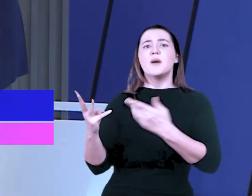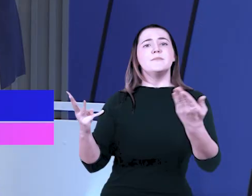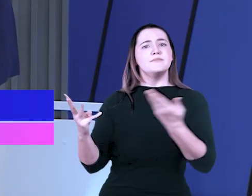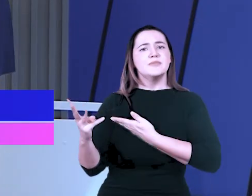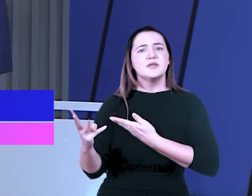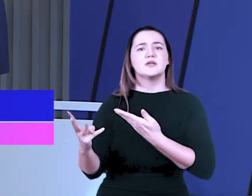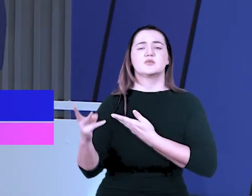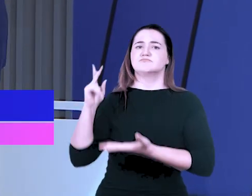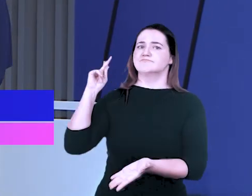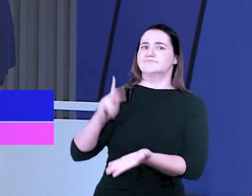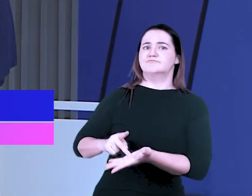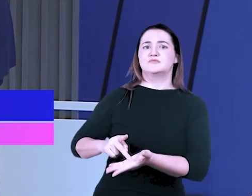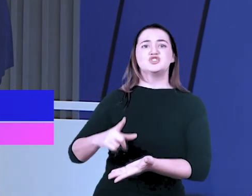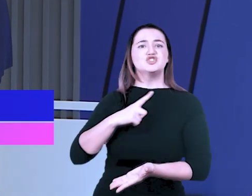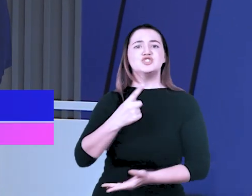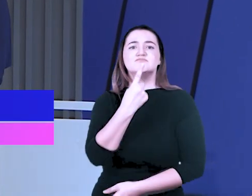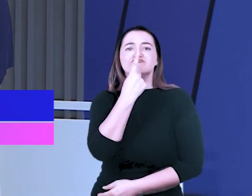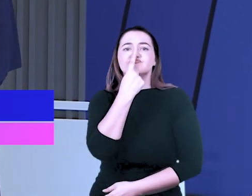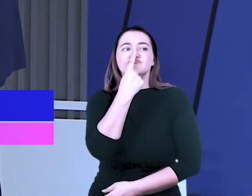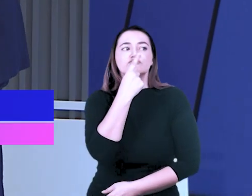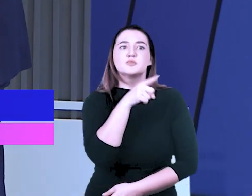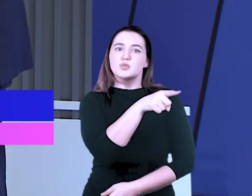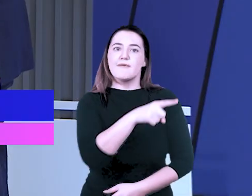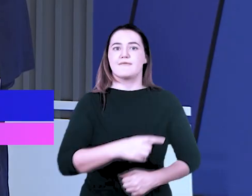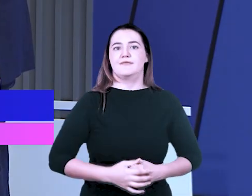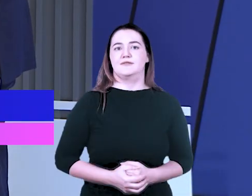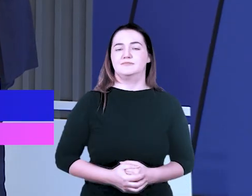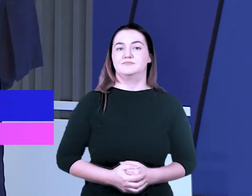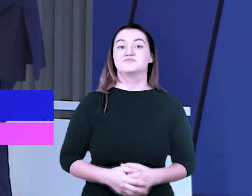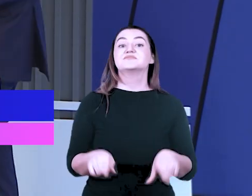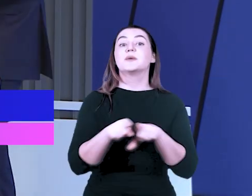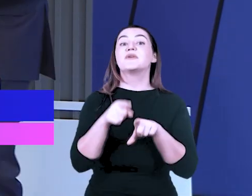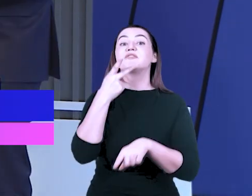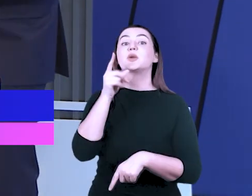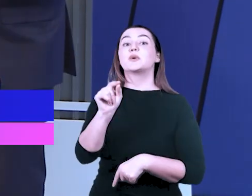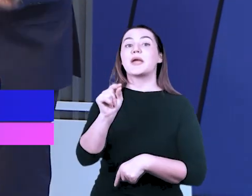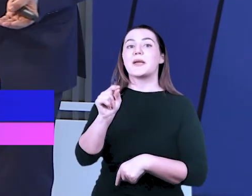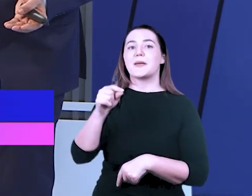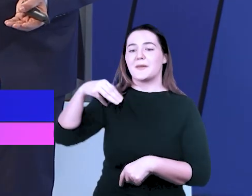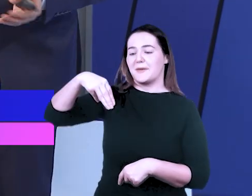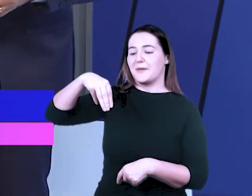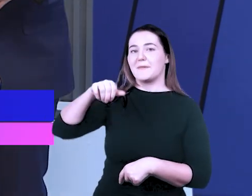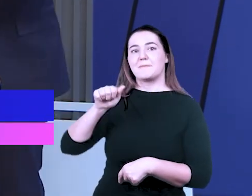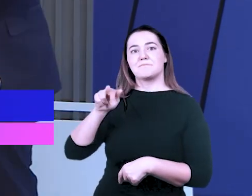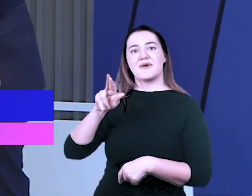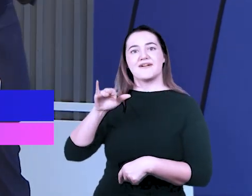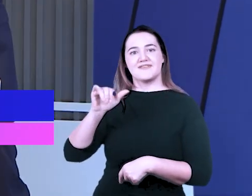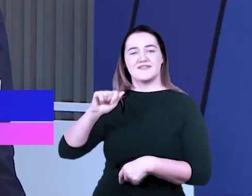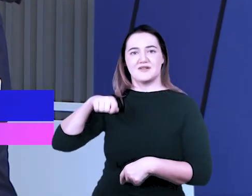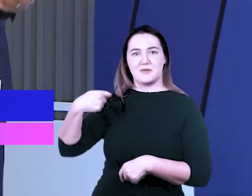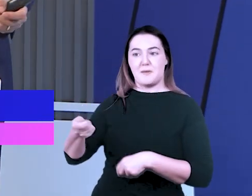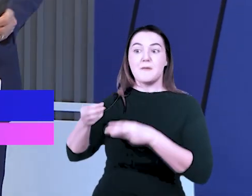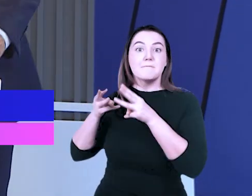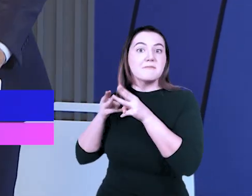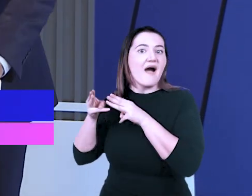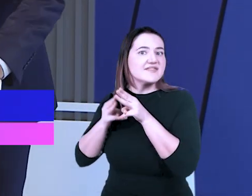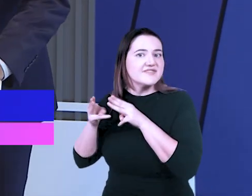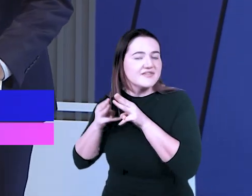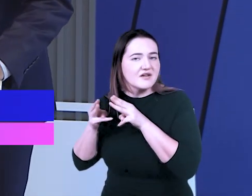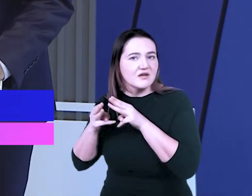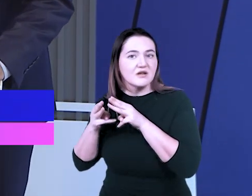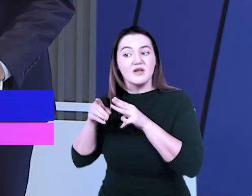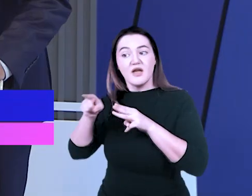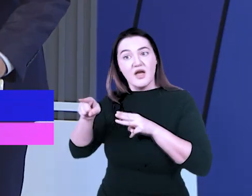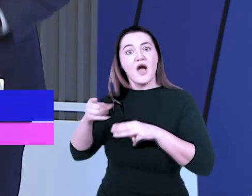o autor coloca um detalhe sobre a Maria, que ungiu os pés de Jesus, que enxugou com os cabelos,